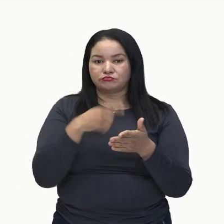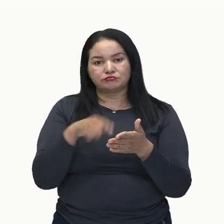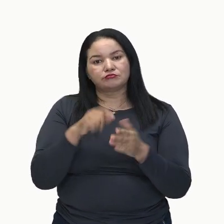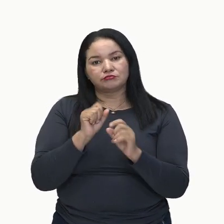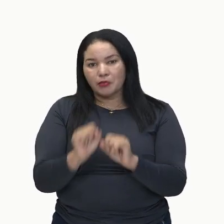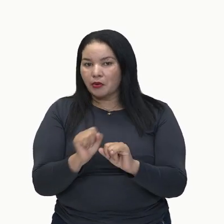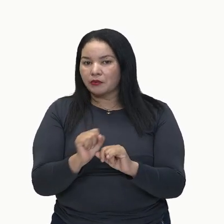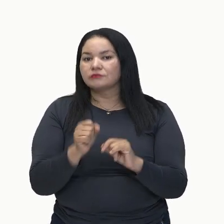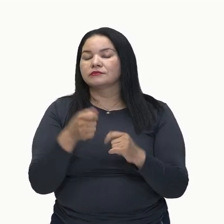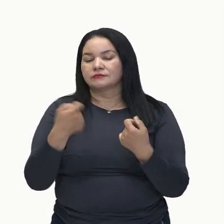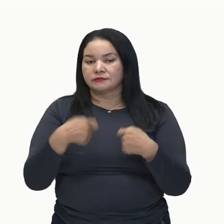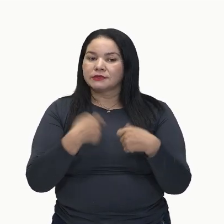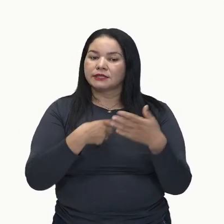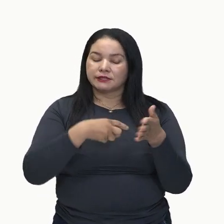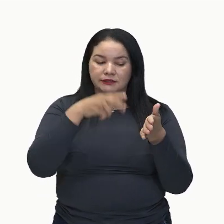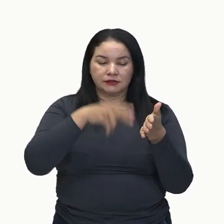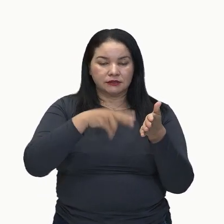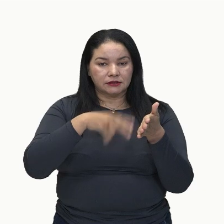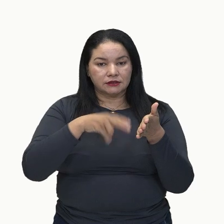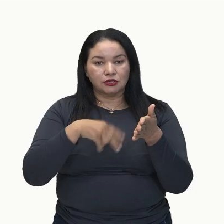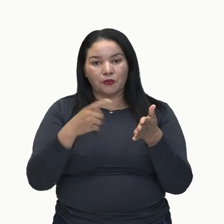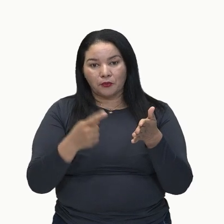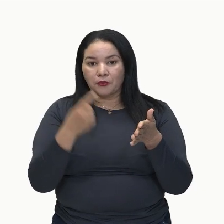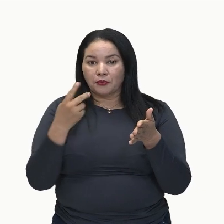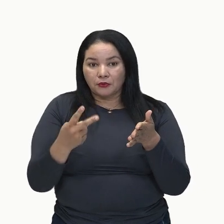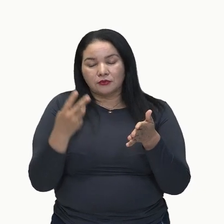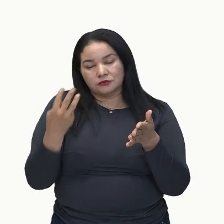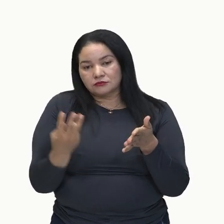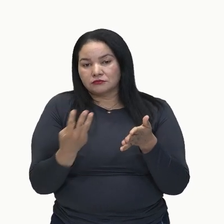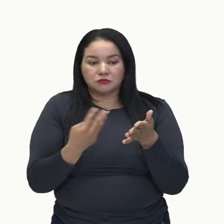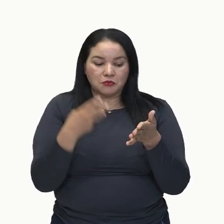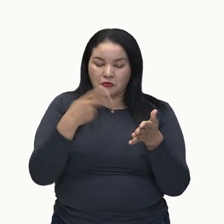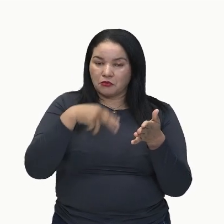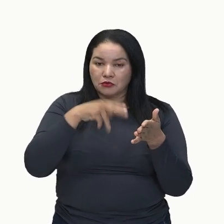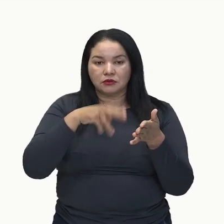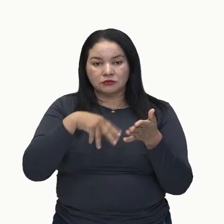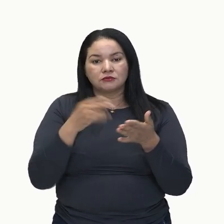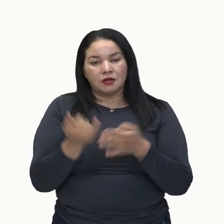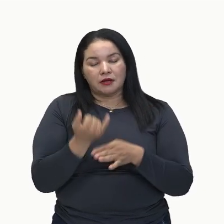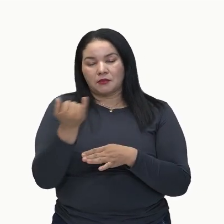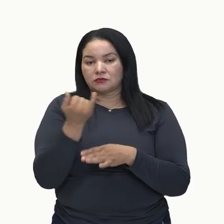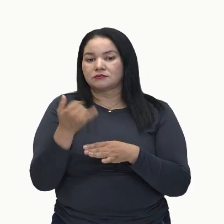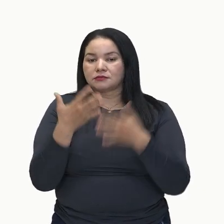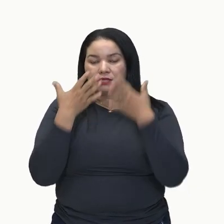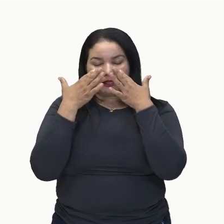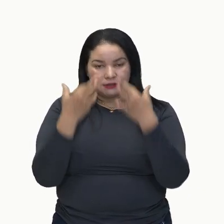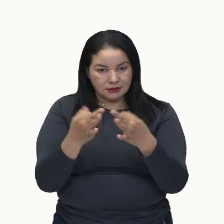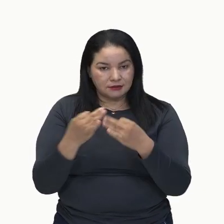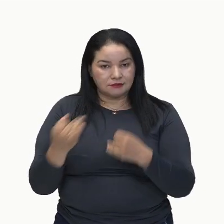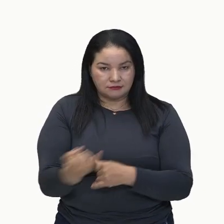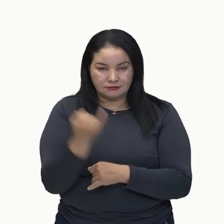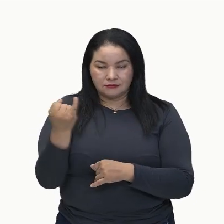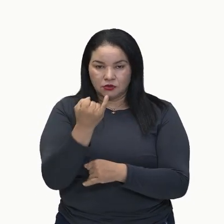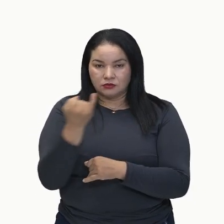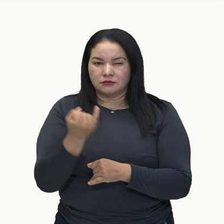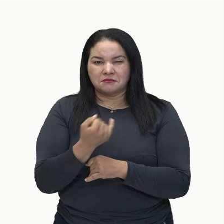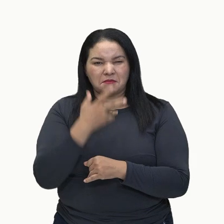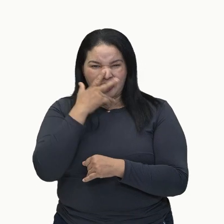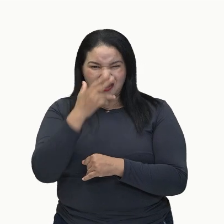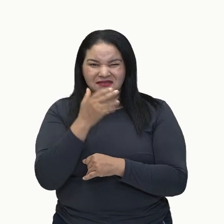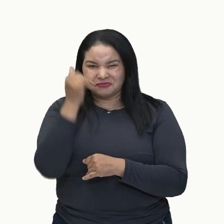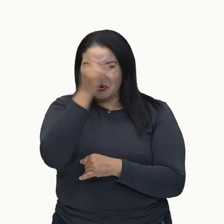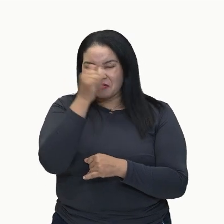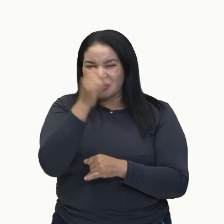ou 3 leituras prévias. Então, prestar atenção é muito importante. Parece bobagem, né?